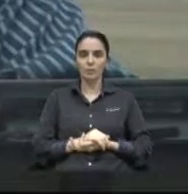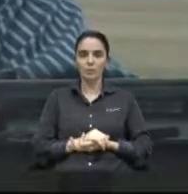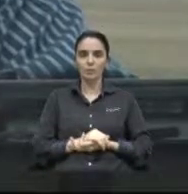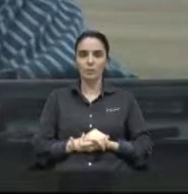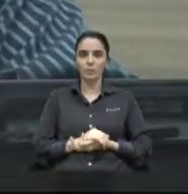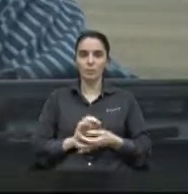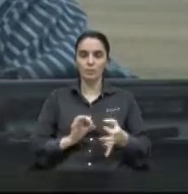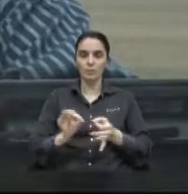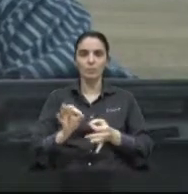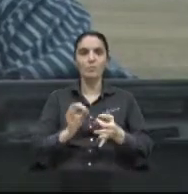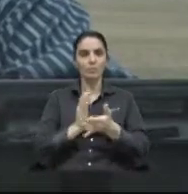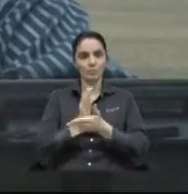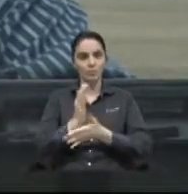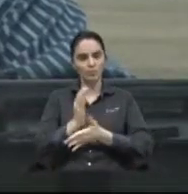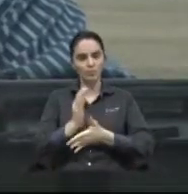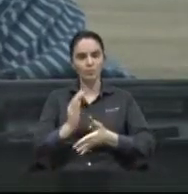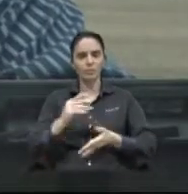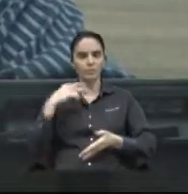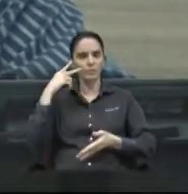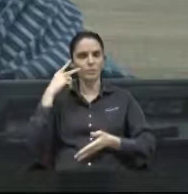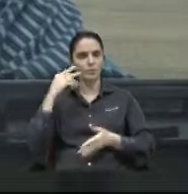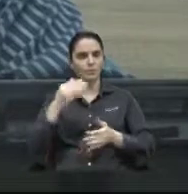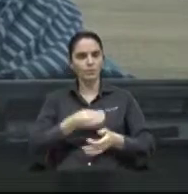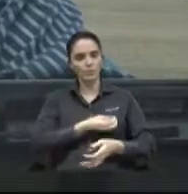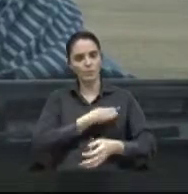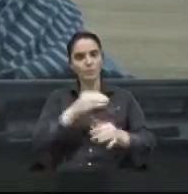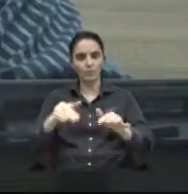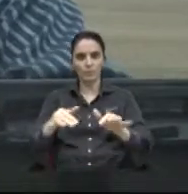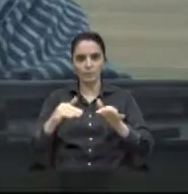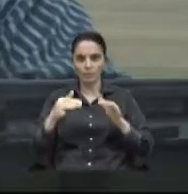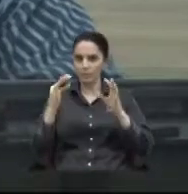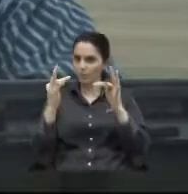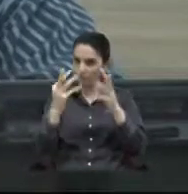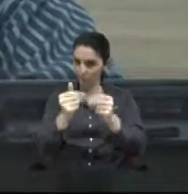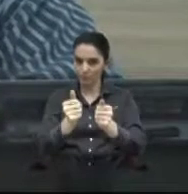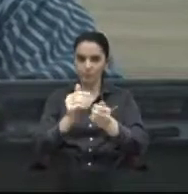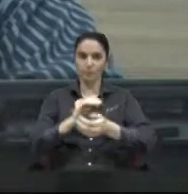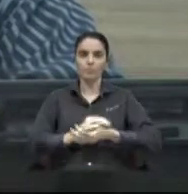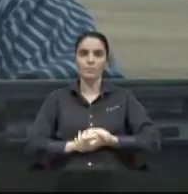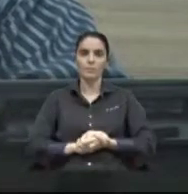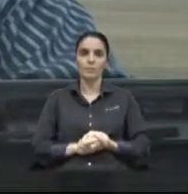O projeto foi aprovado por todos os vereadores presentes no plenário.